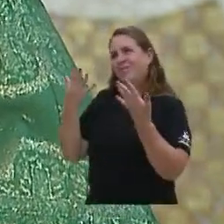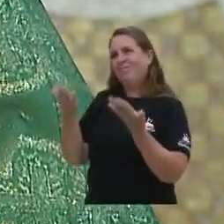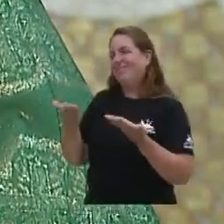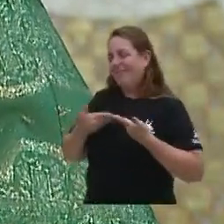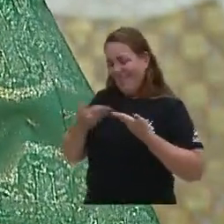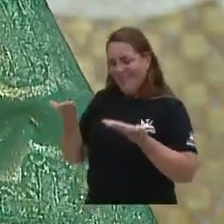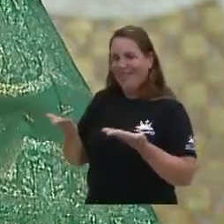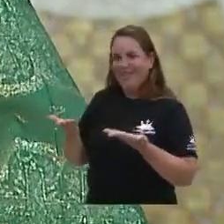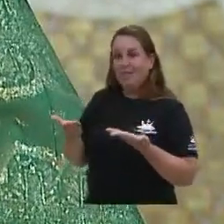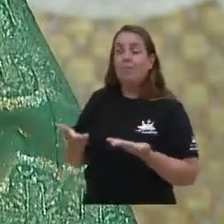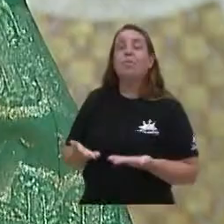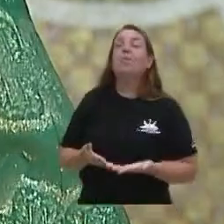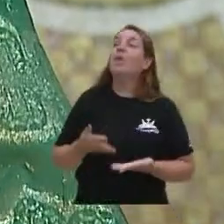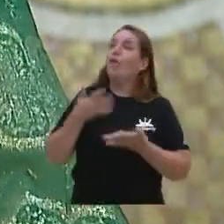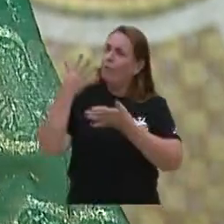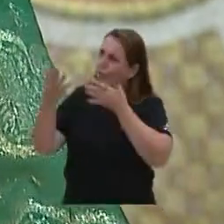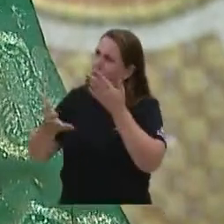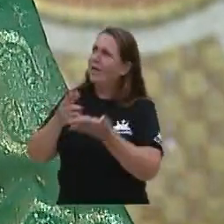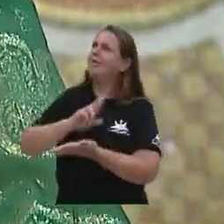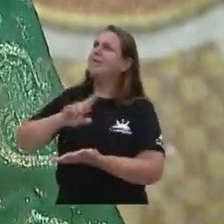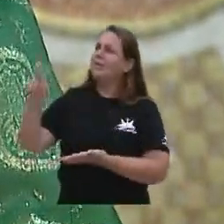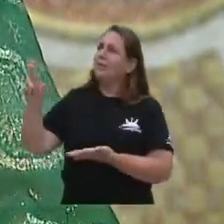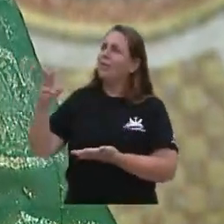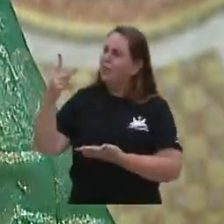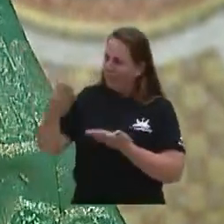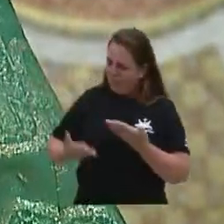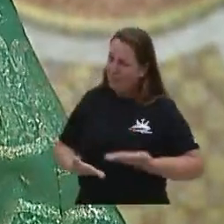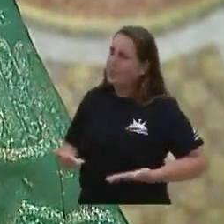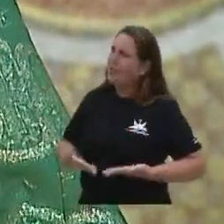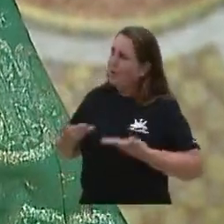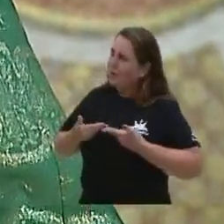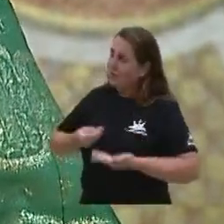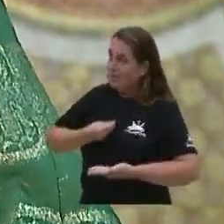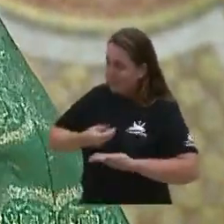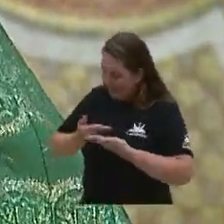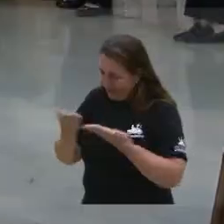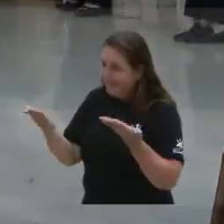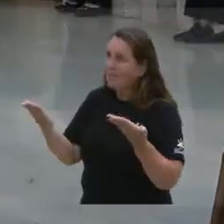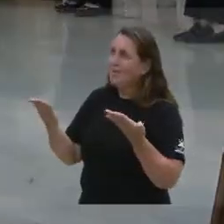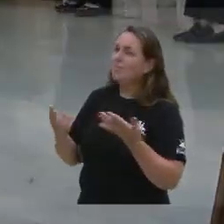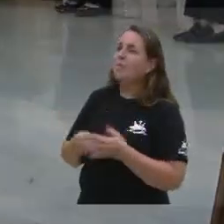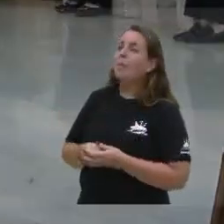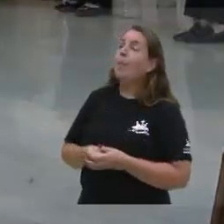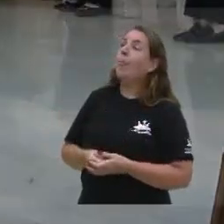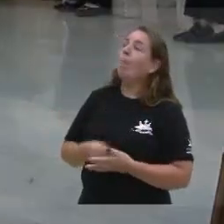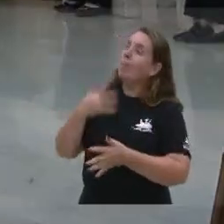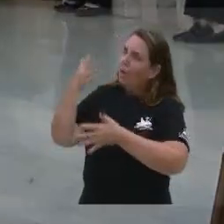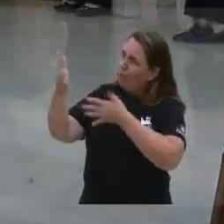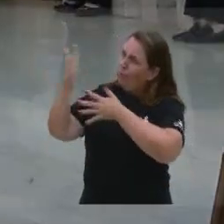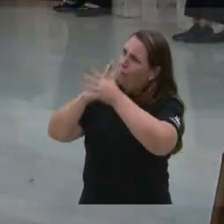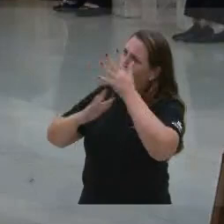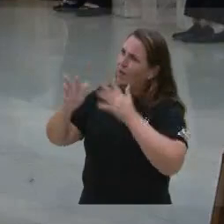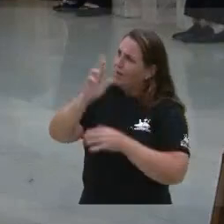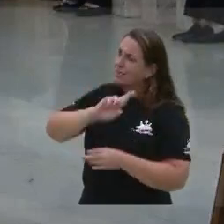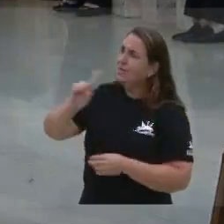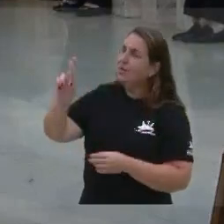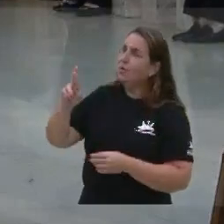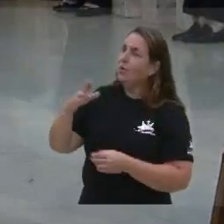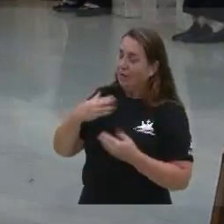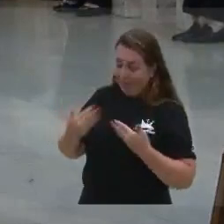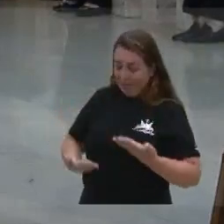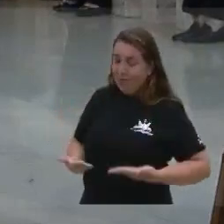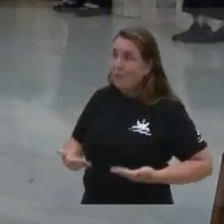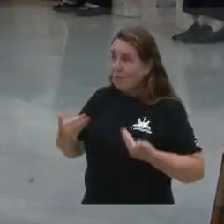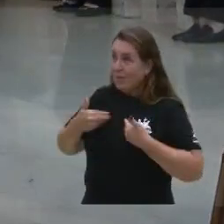Repita comigo. Fala, Senhor, que teu servo escuta. Mais uma vez. Fala, Senhor, que